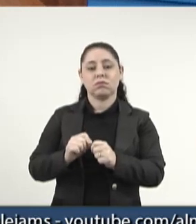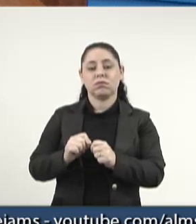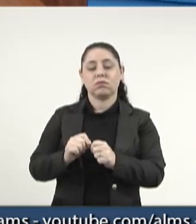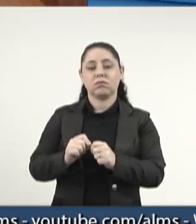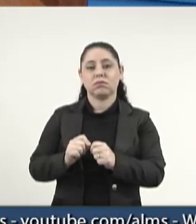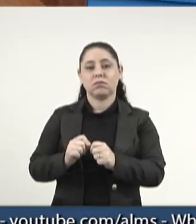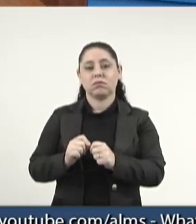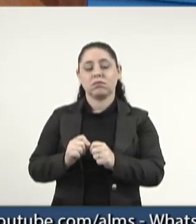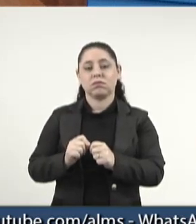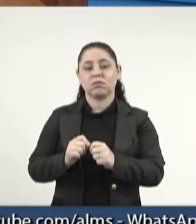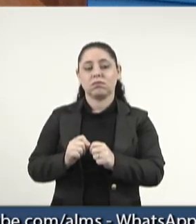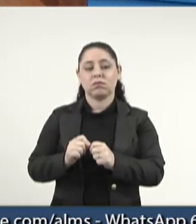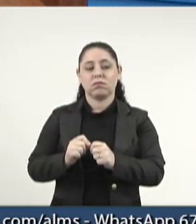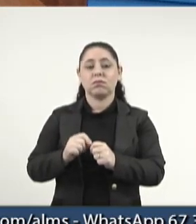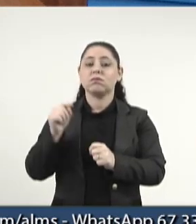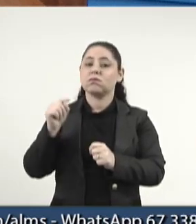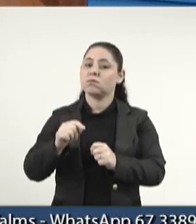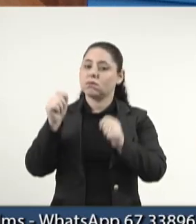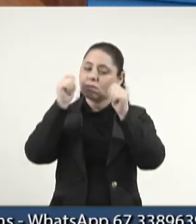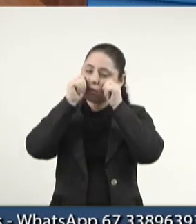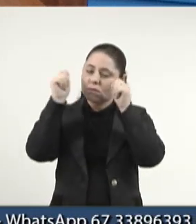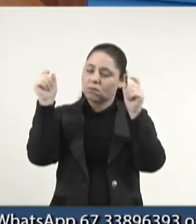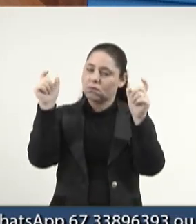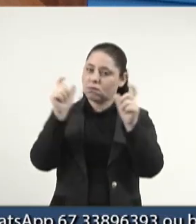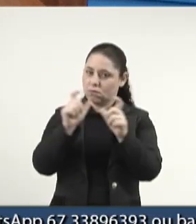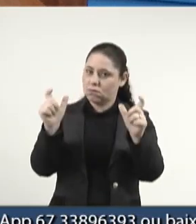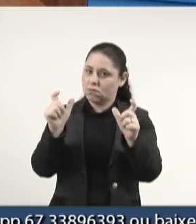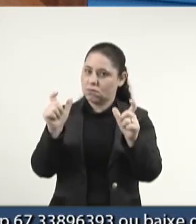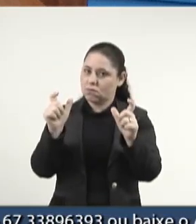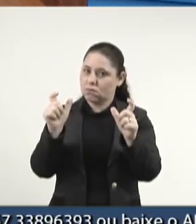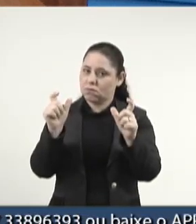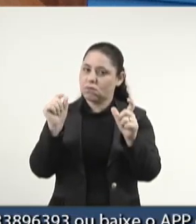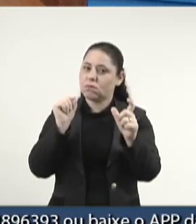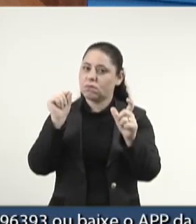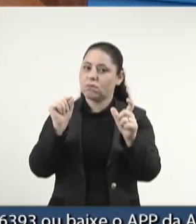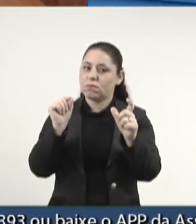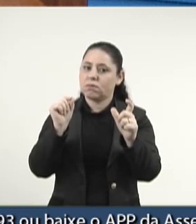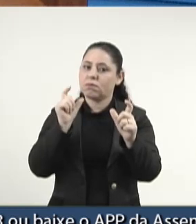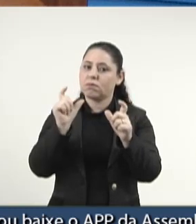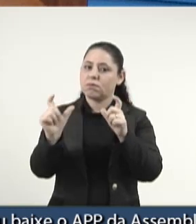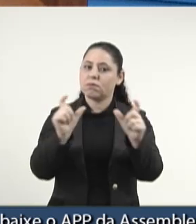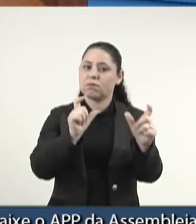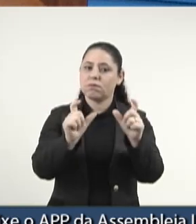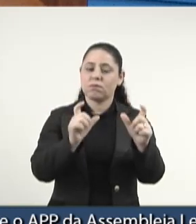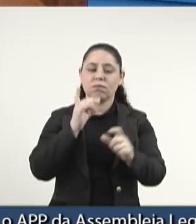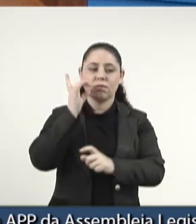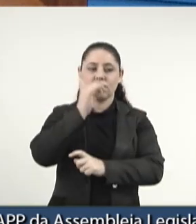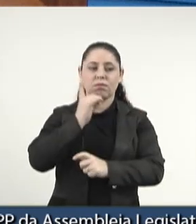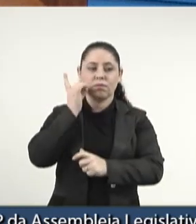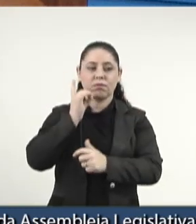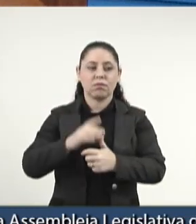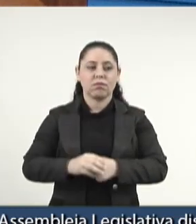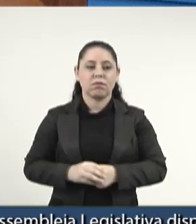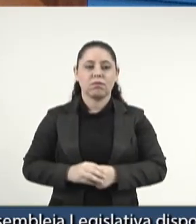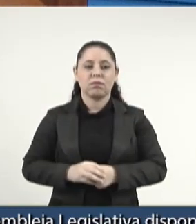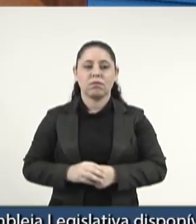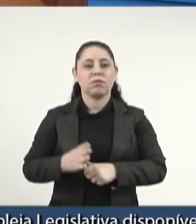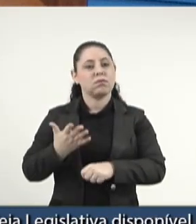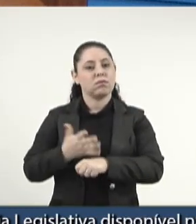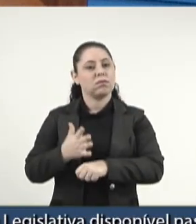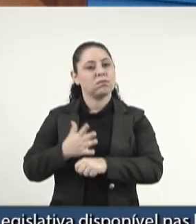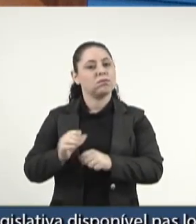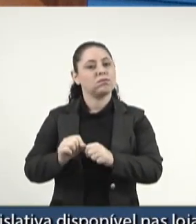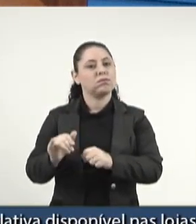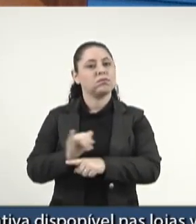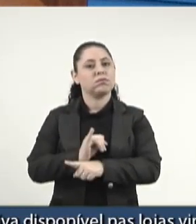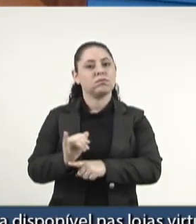dar. Que fique aqui um alerta, nas palavras desse parlamentar, nas atitudes muito